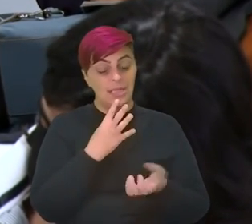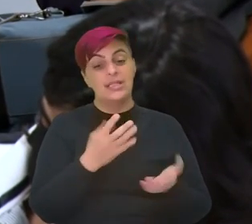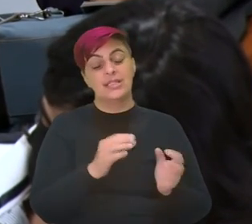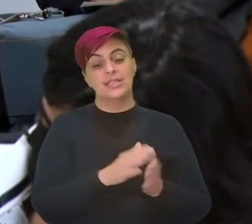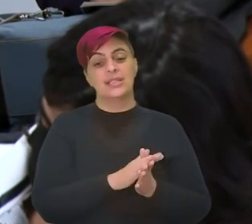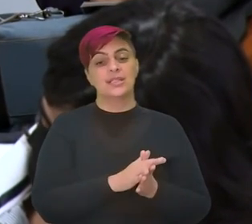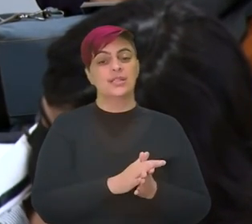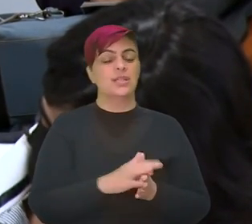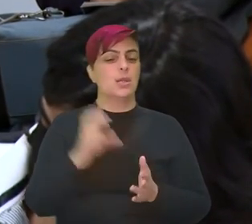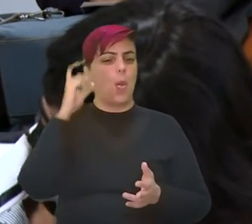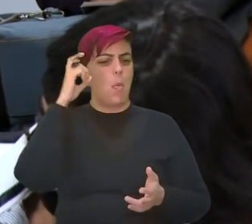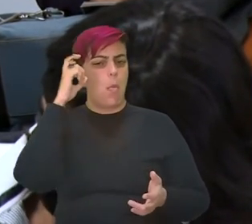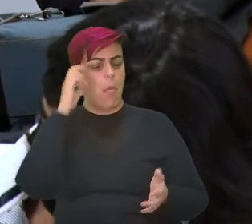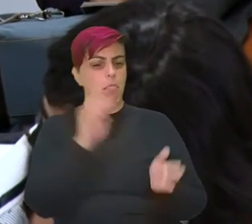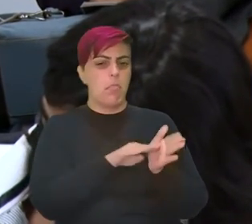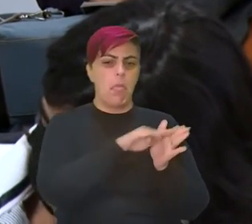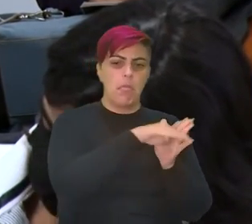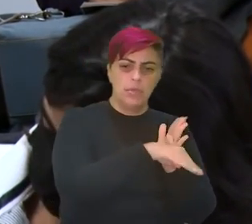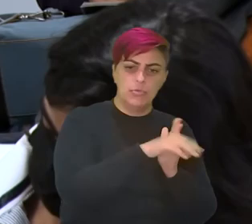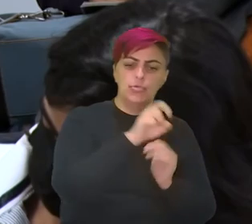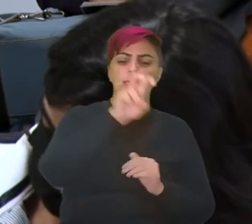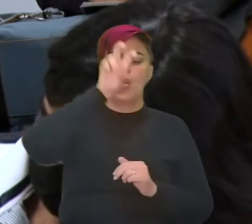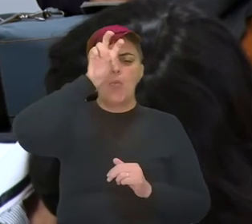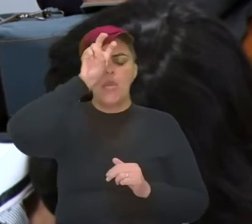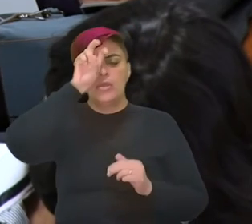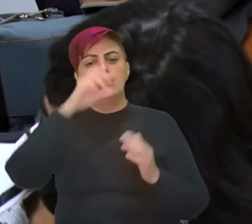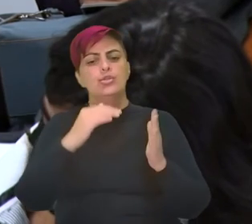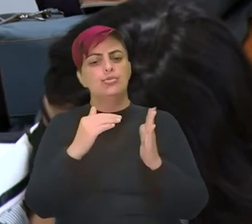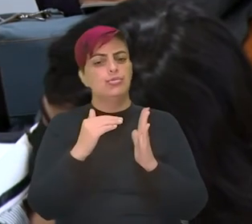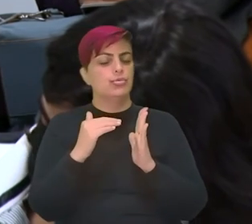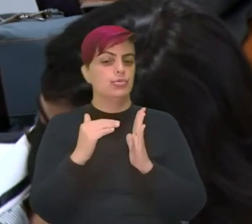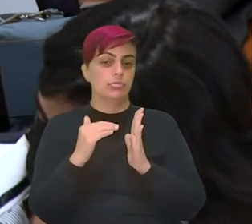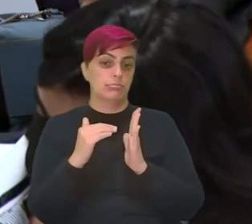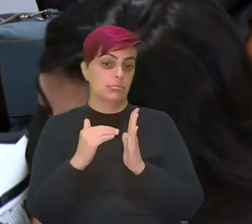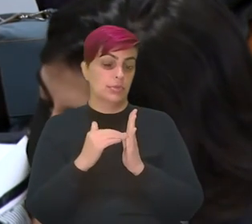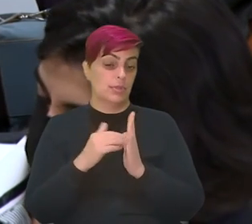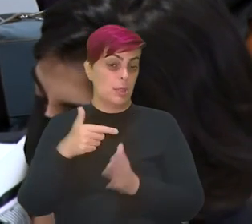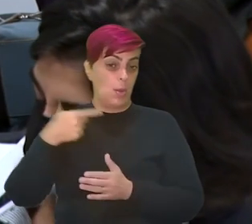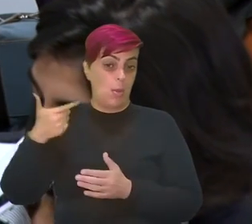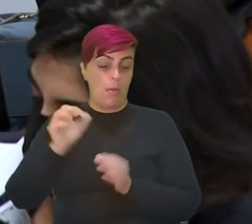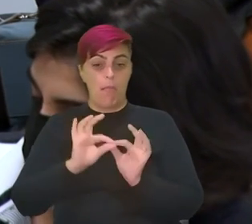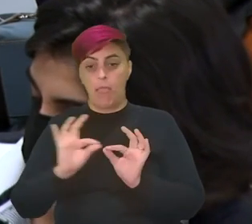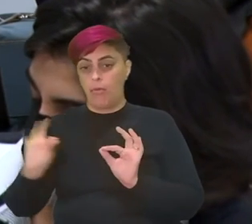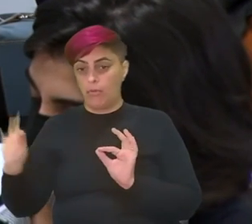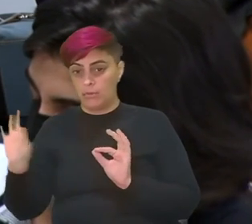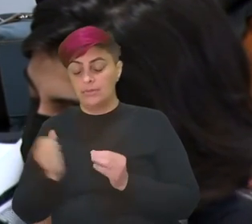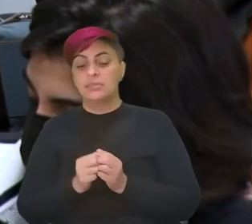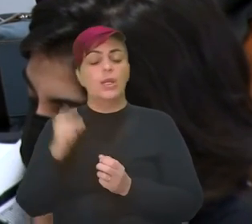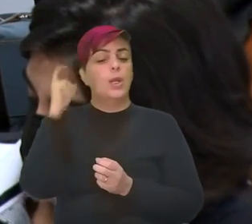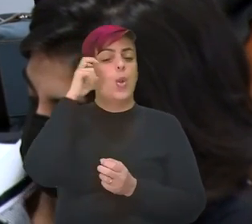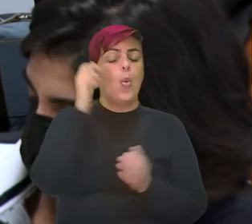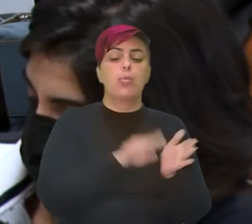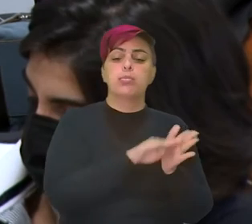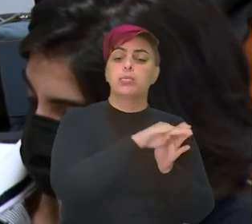o mundo dos negros, a cultura primitiva que ia do Egito até até a Melanésia, né? E